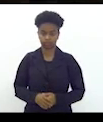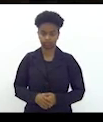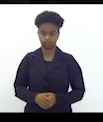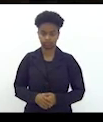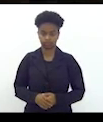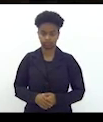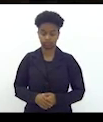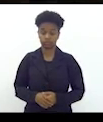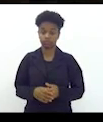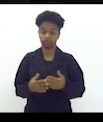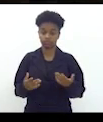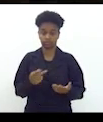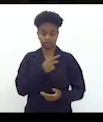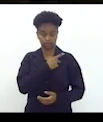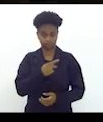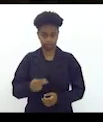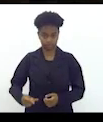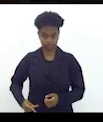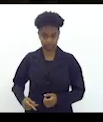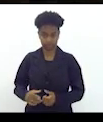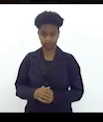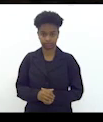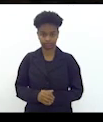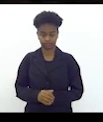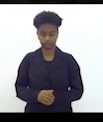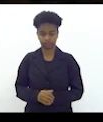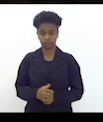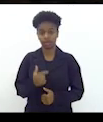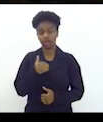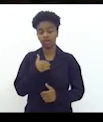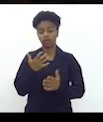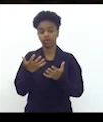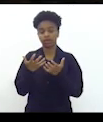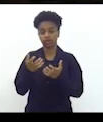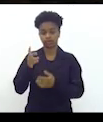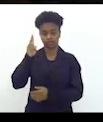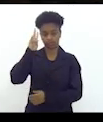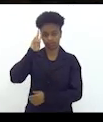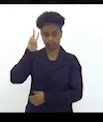Senhora presidente, queria rememorar